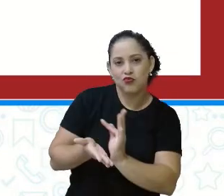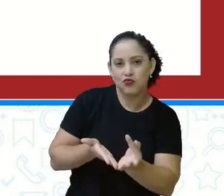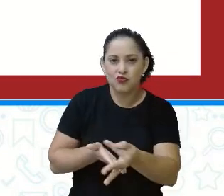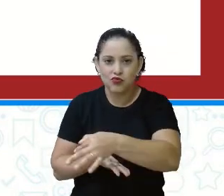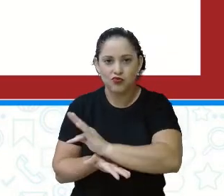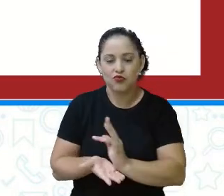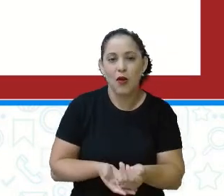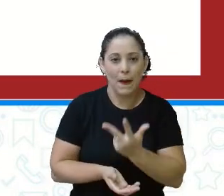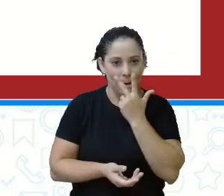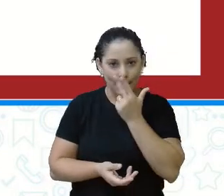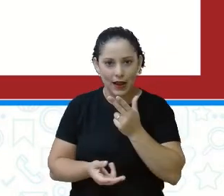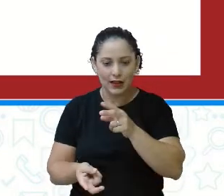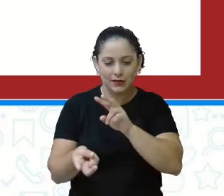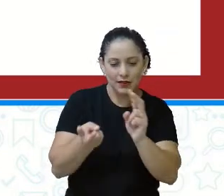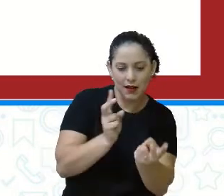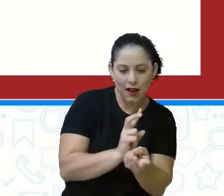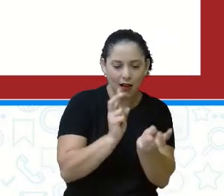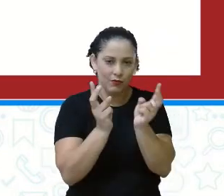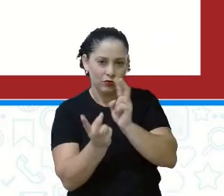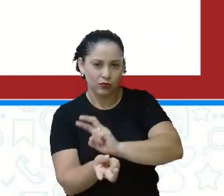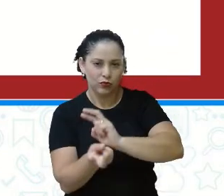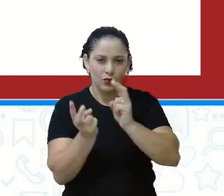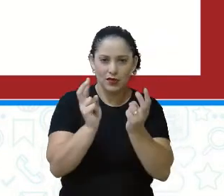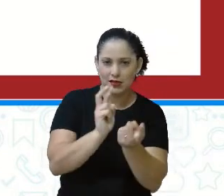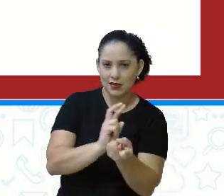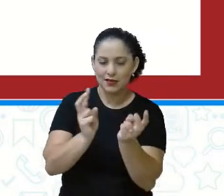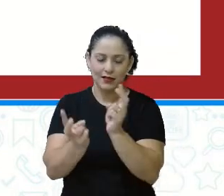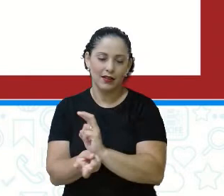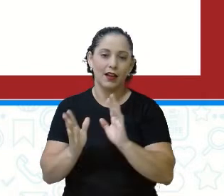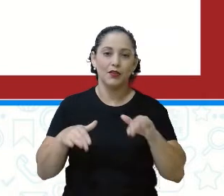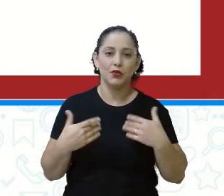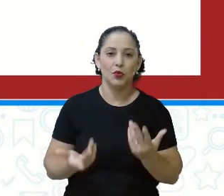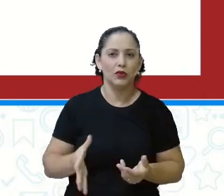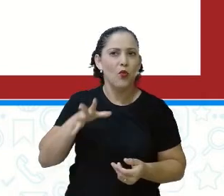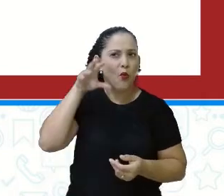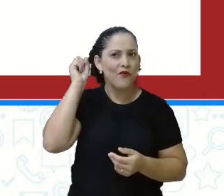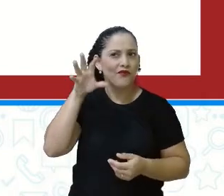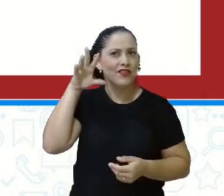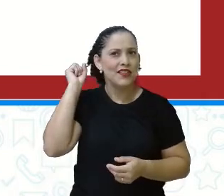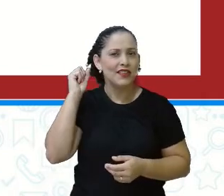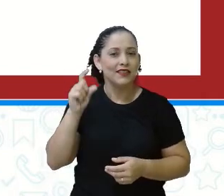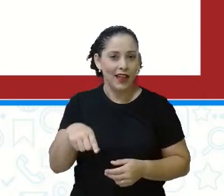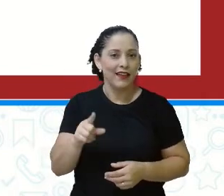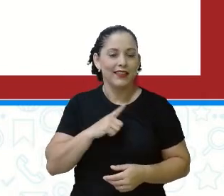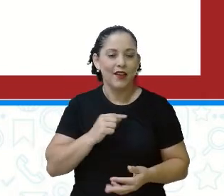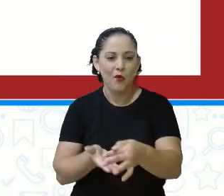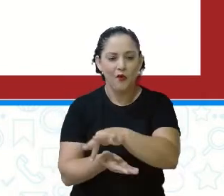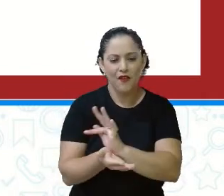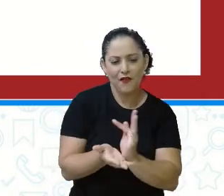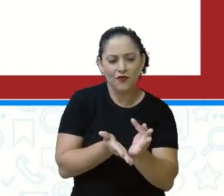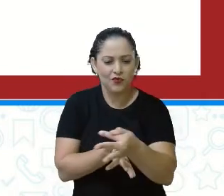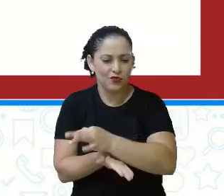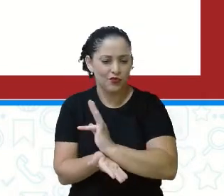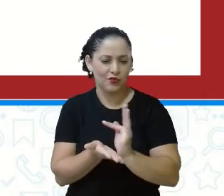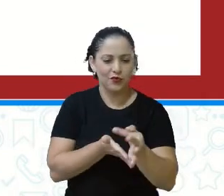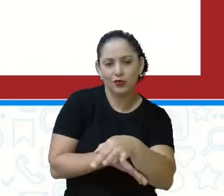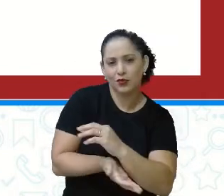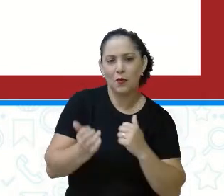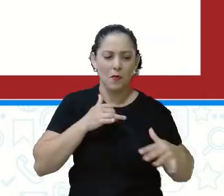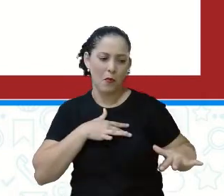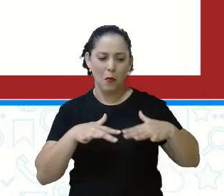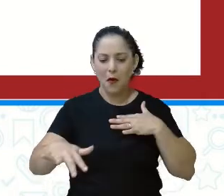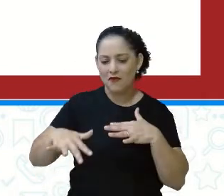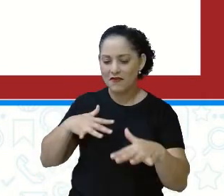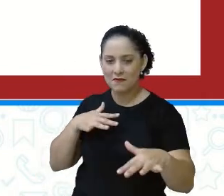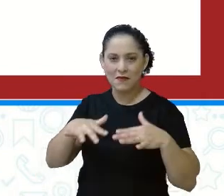a capoeira. Então, quando a gente vê a música do frevo, né, principalmente do frevo de rua, é uma música agitada, é uma